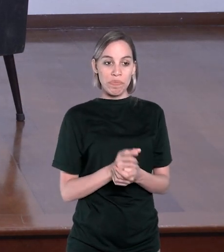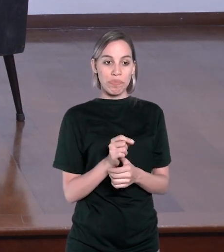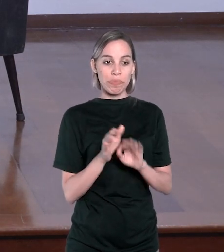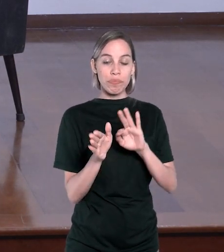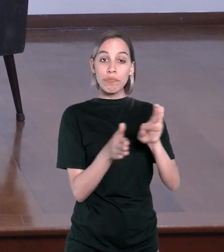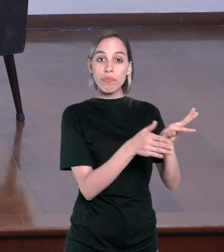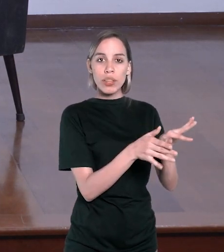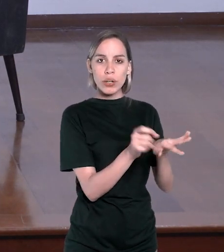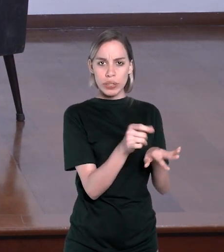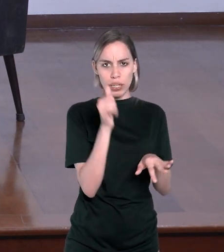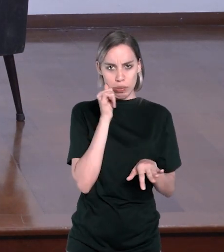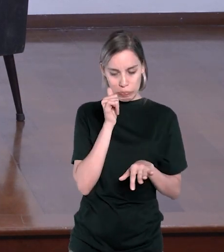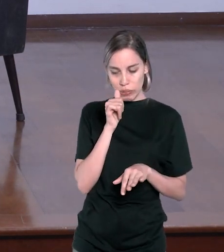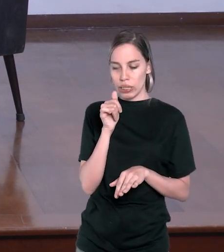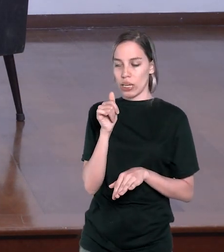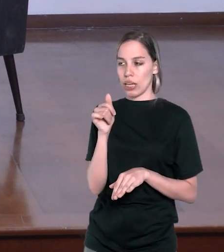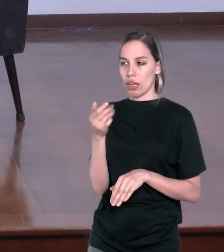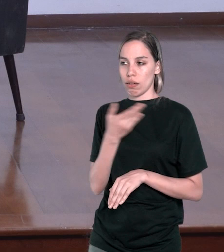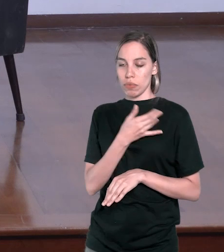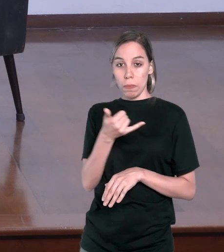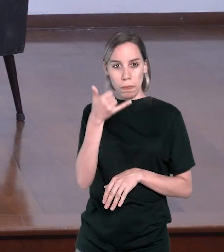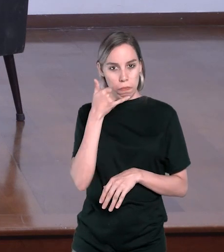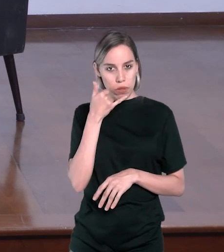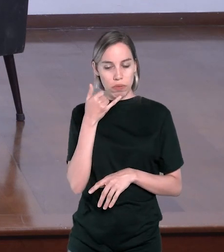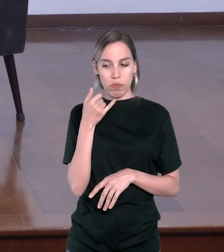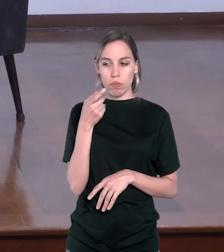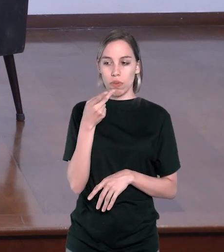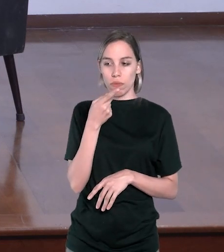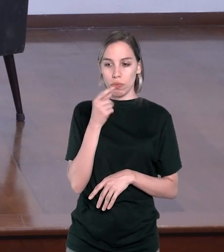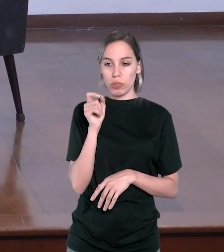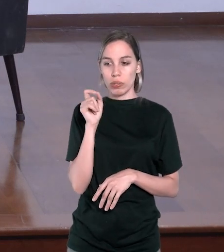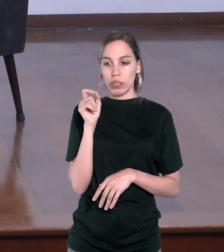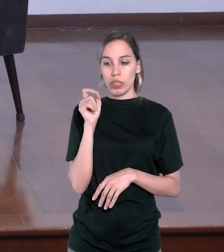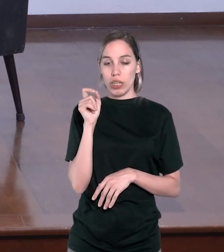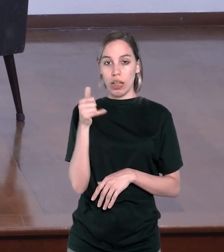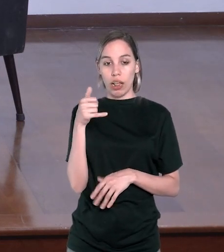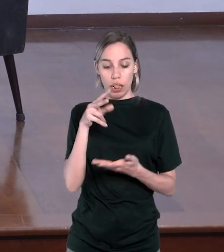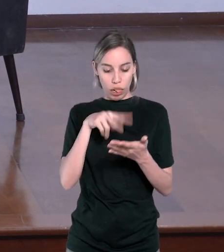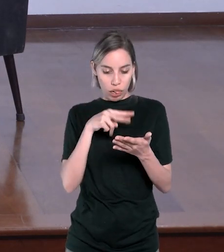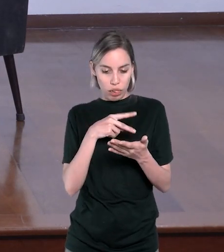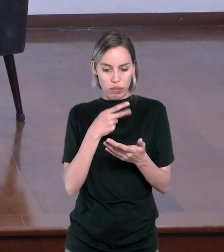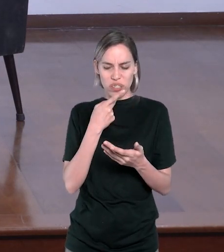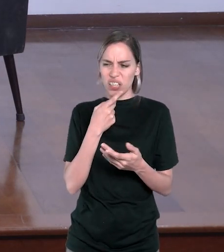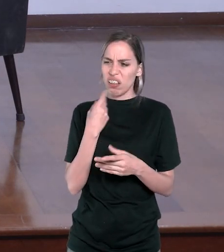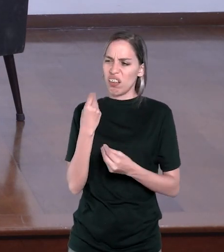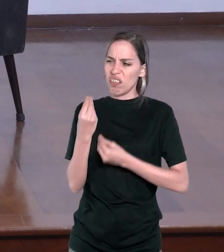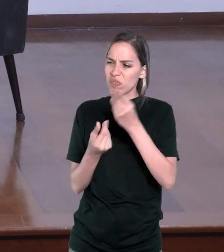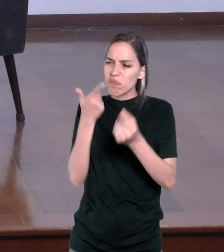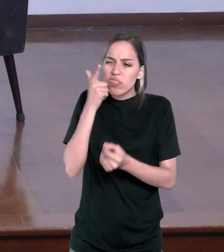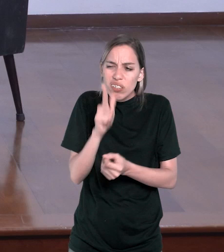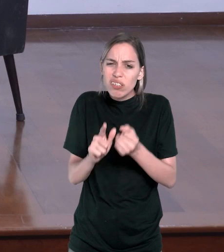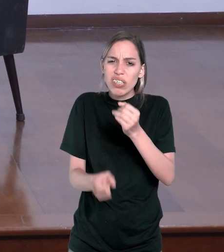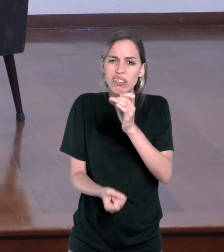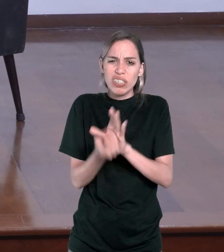falou, como é que você consegue, assim, no começo do livro, fazer... É um personagem detestável, que assim, as pessoas acabam que conseguem sentir alguma empatia e